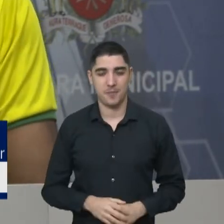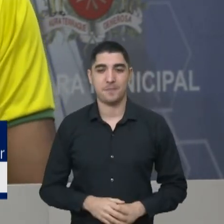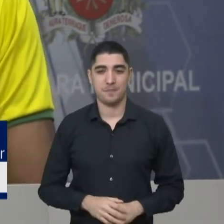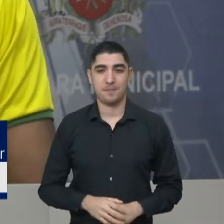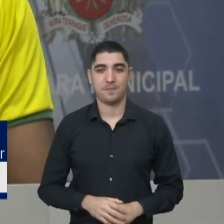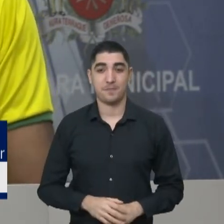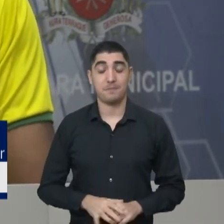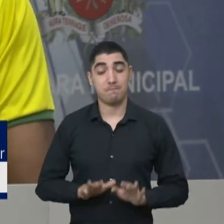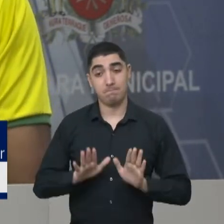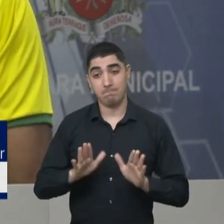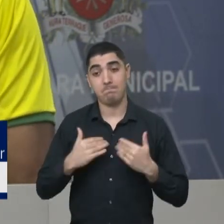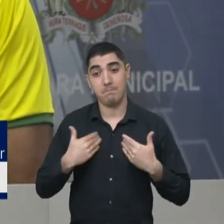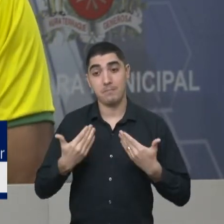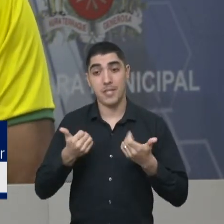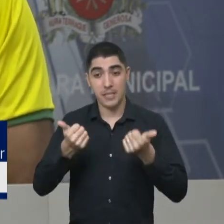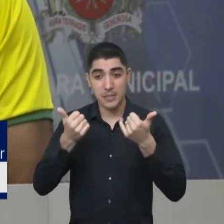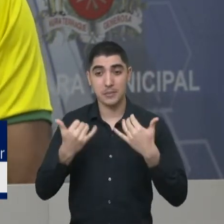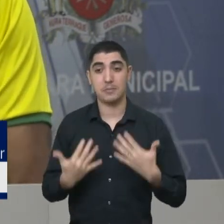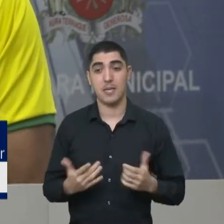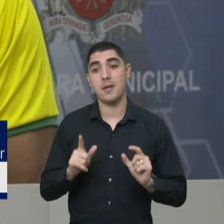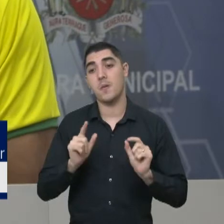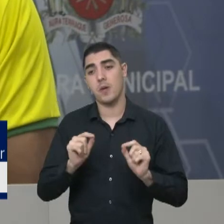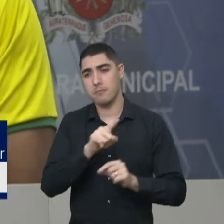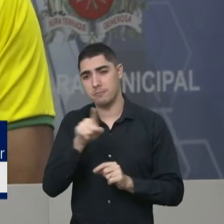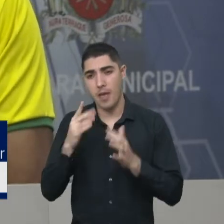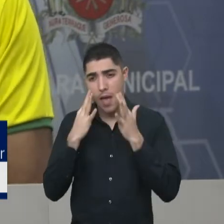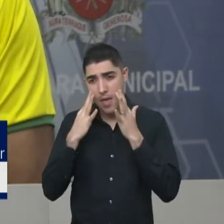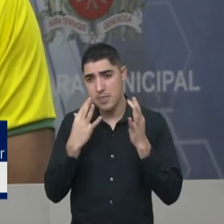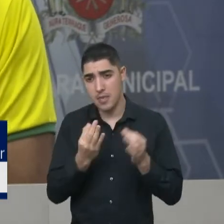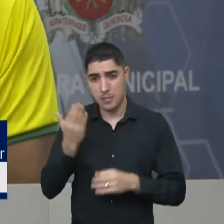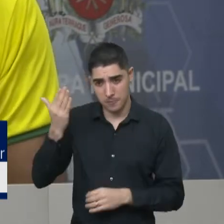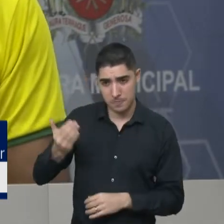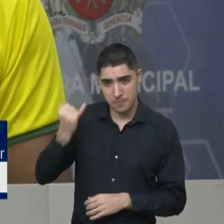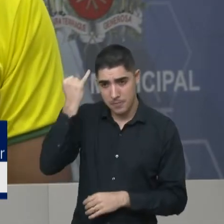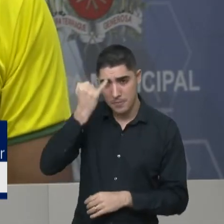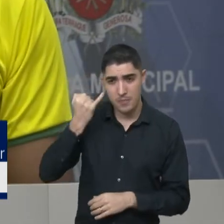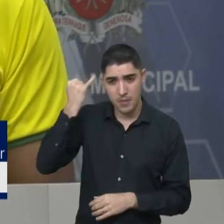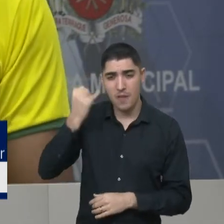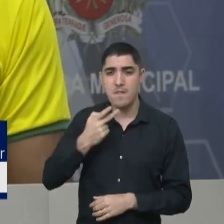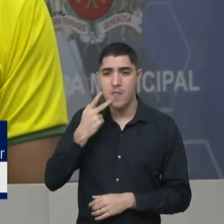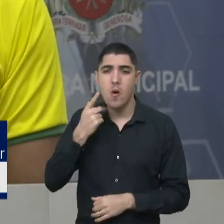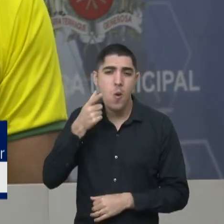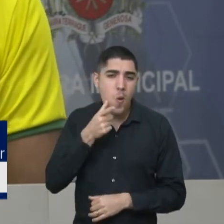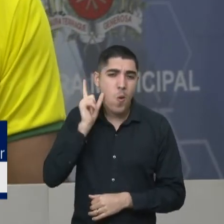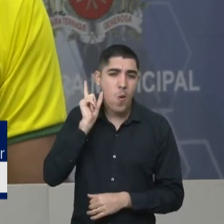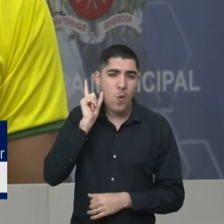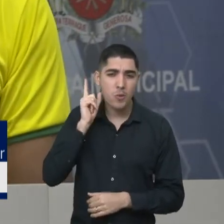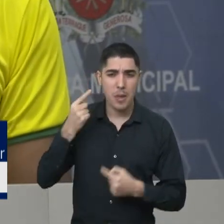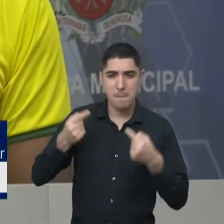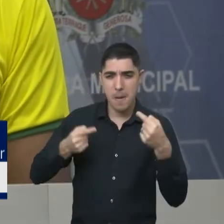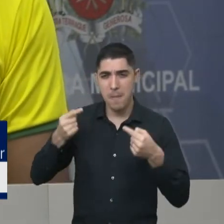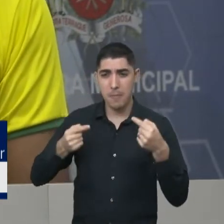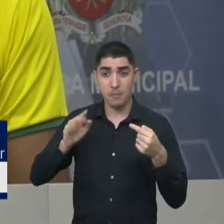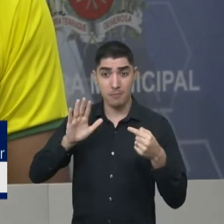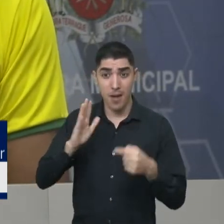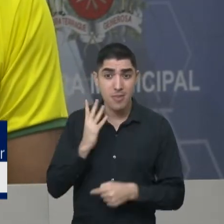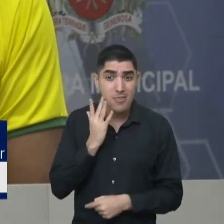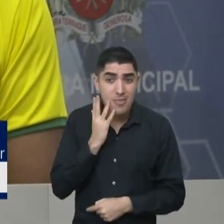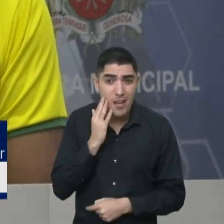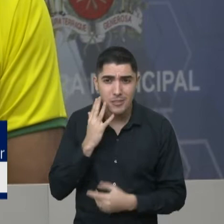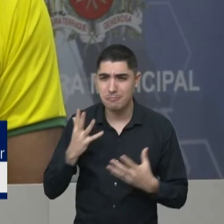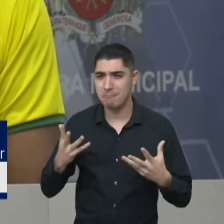eu quero dizer aos senhores, aqui chamar a atenção, o Zé Cláudio falou do debate de ontem, mas o Tarcísio deu um show no debate de ontem,